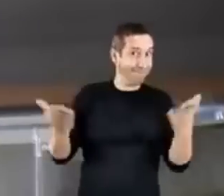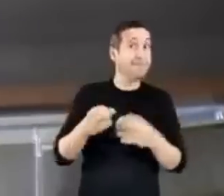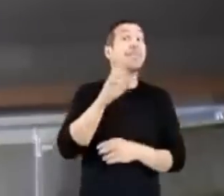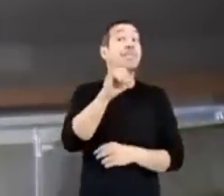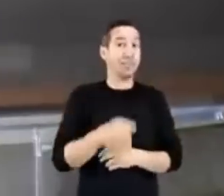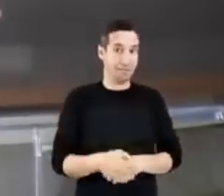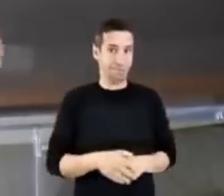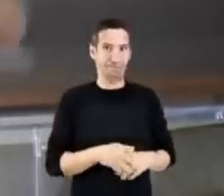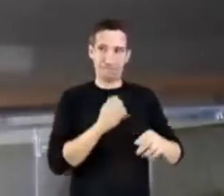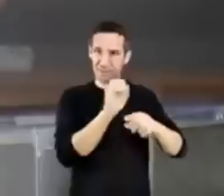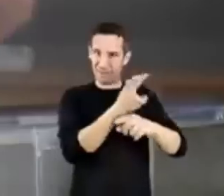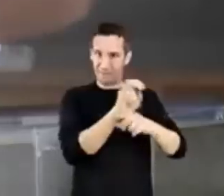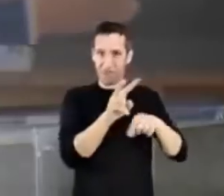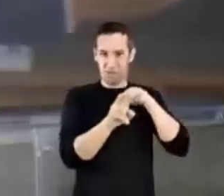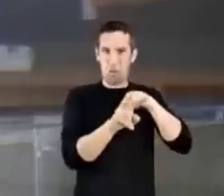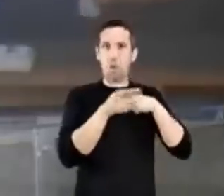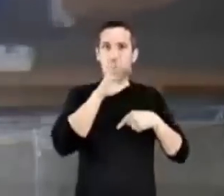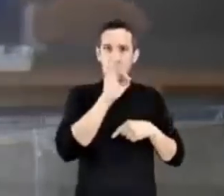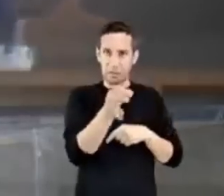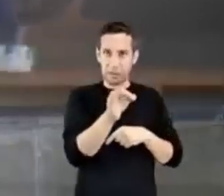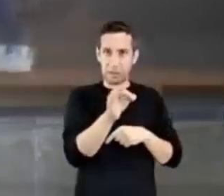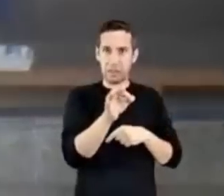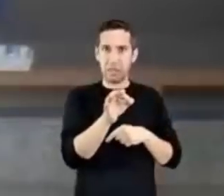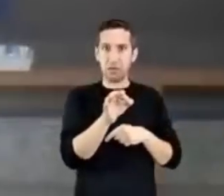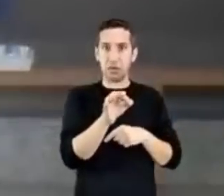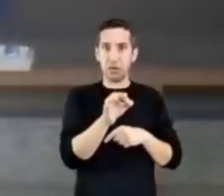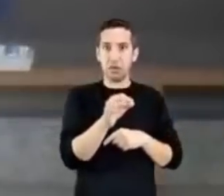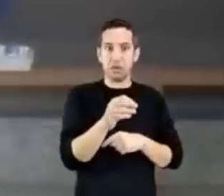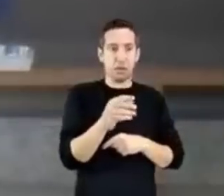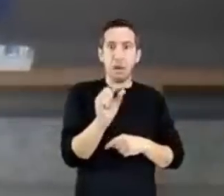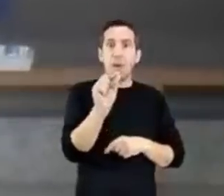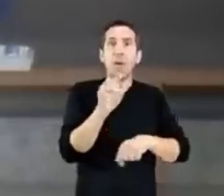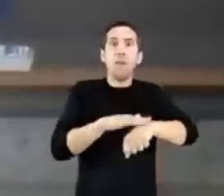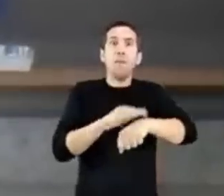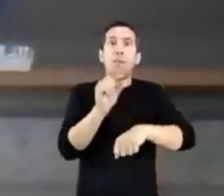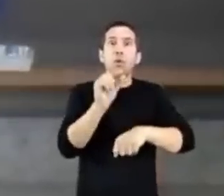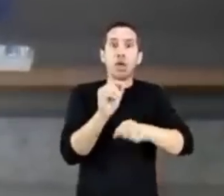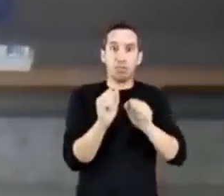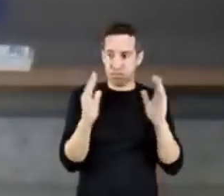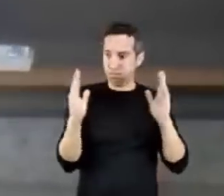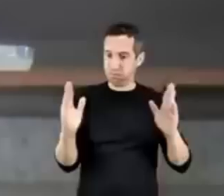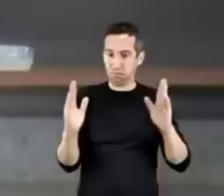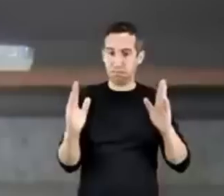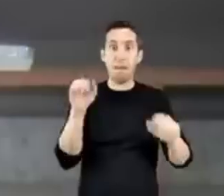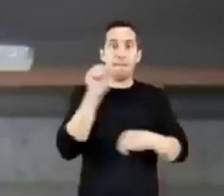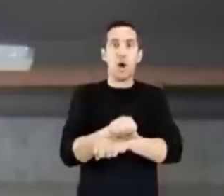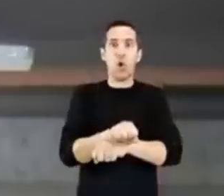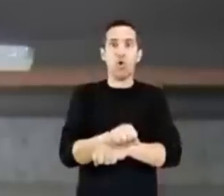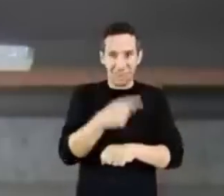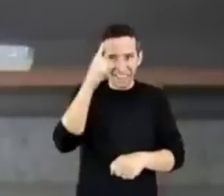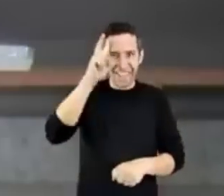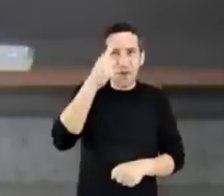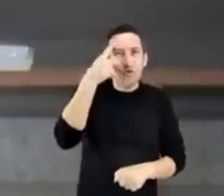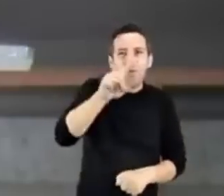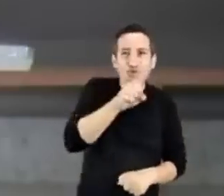que é uma coisa ruim Parou o Mundo Em Questão de dias assim se lembra que foi o anunciado um dia em poucos dias já